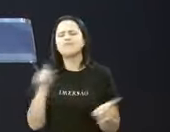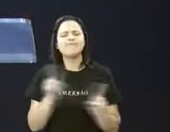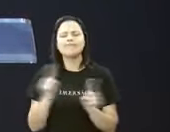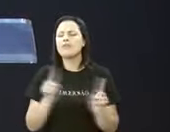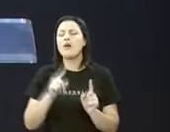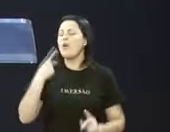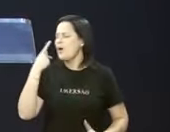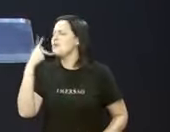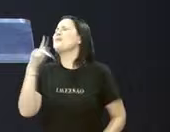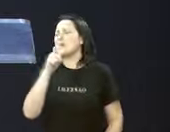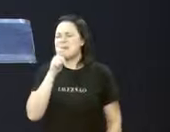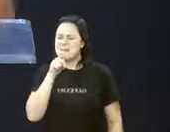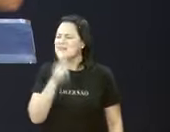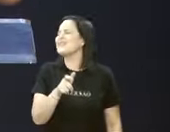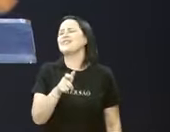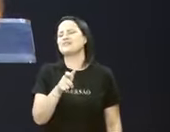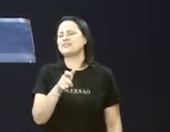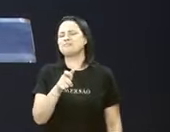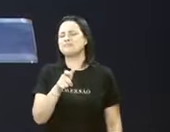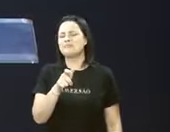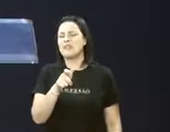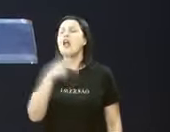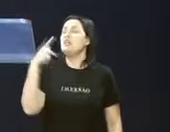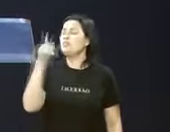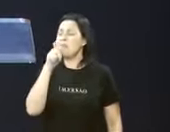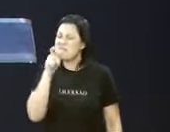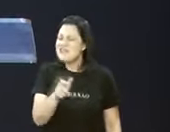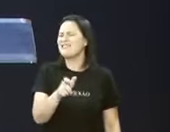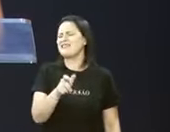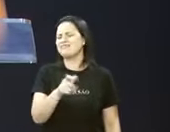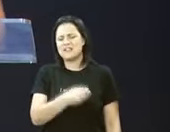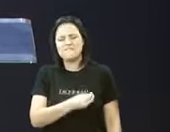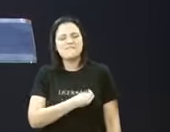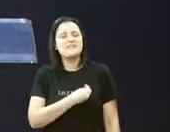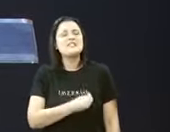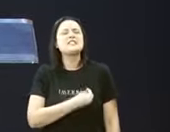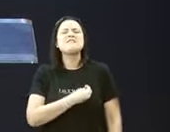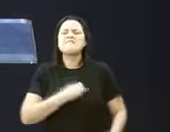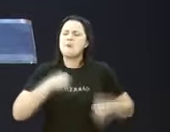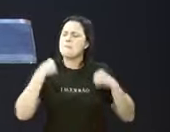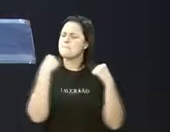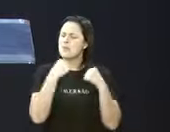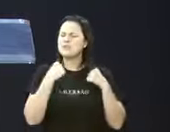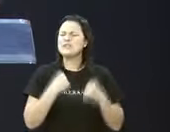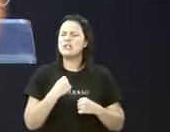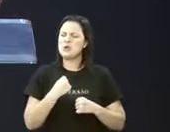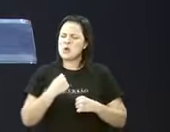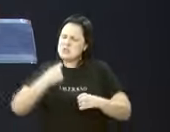tua palavra. Ela é viva e eficaz. Ela é mais penetrante do